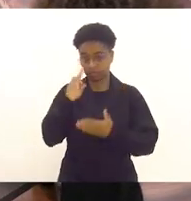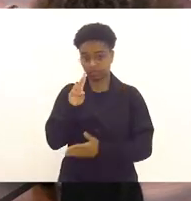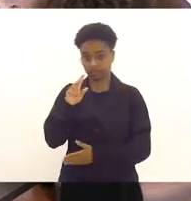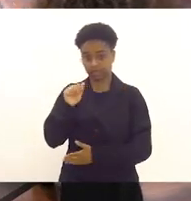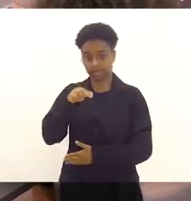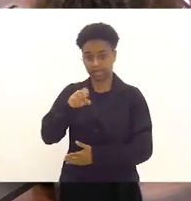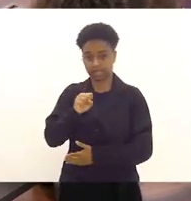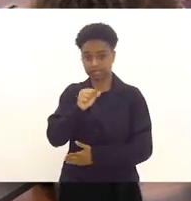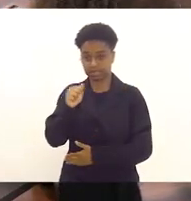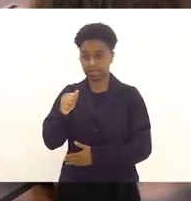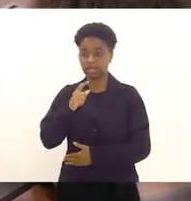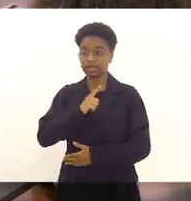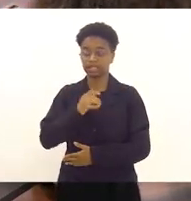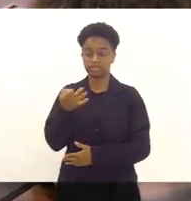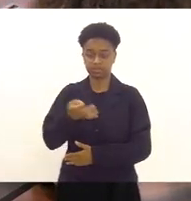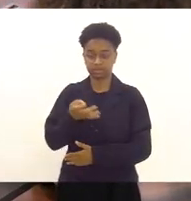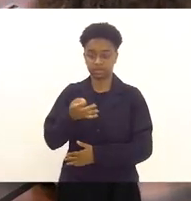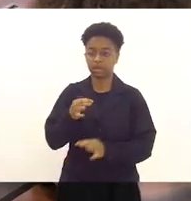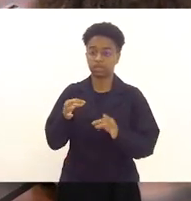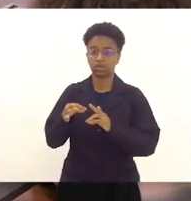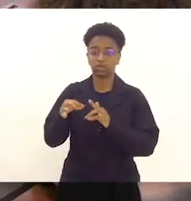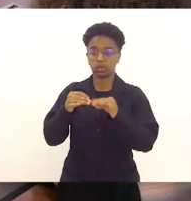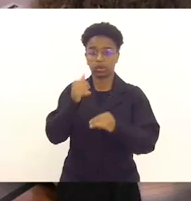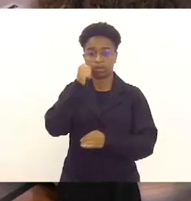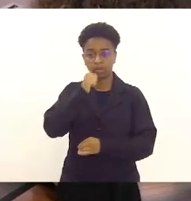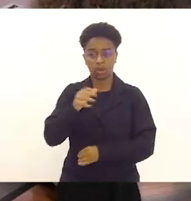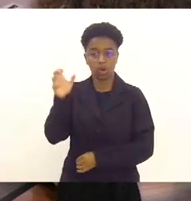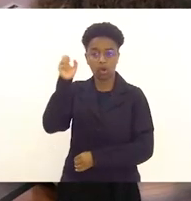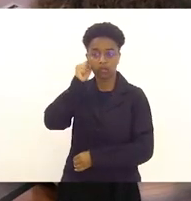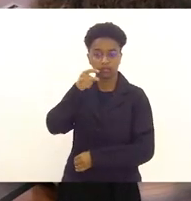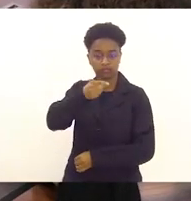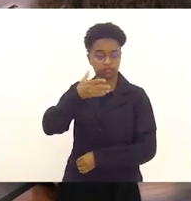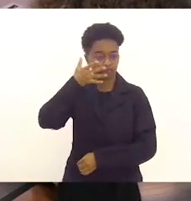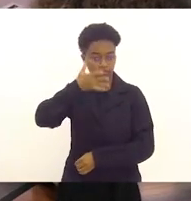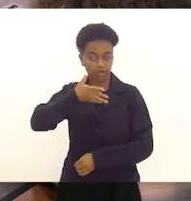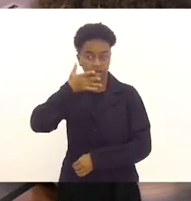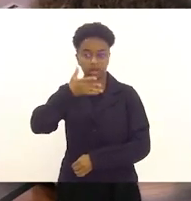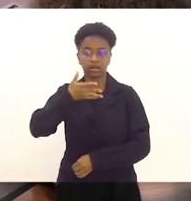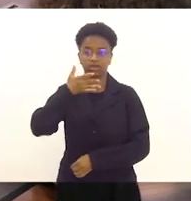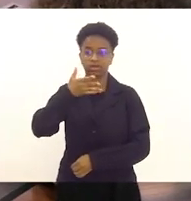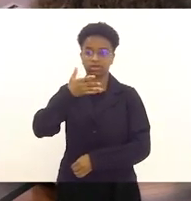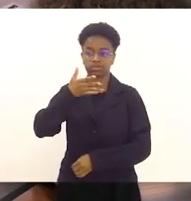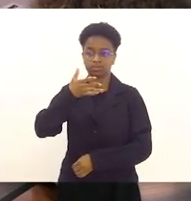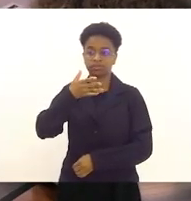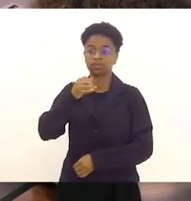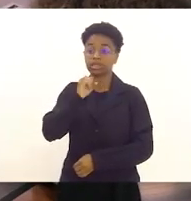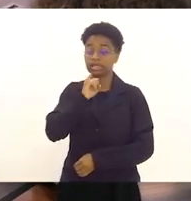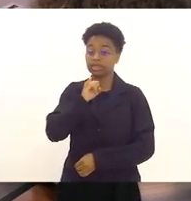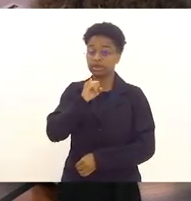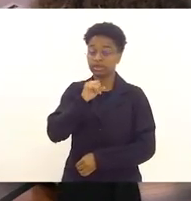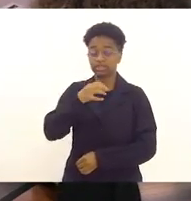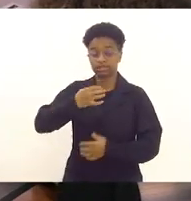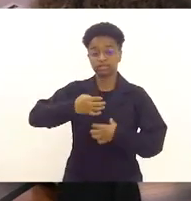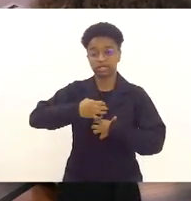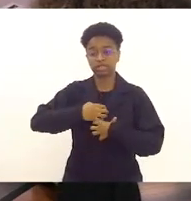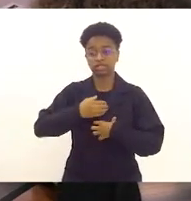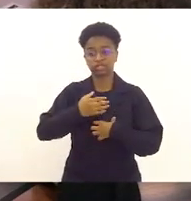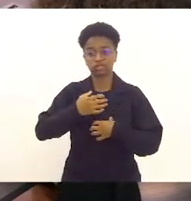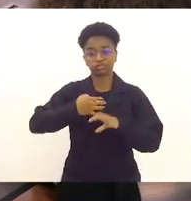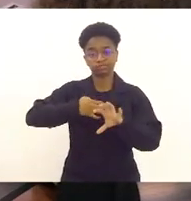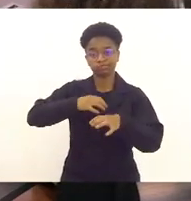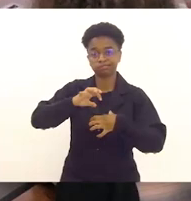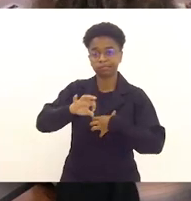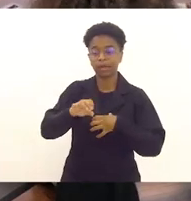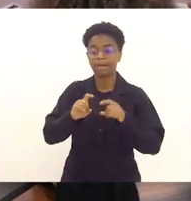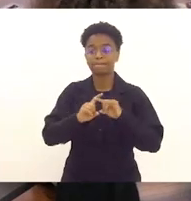eu tenho certeza que todas as mulheres que ouviram a sua fala se se compadecem mas